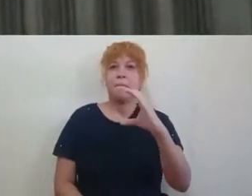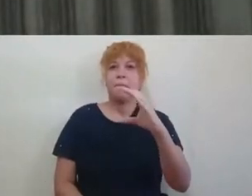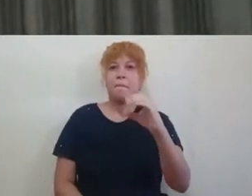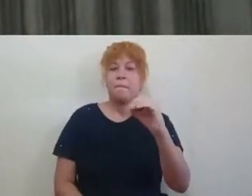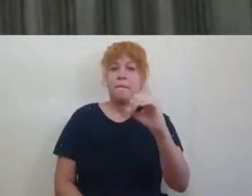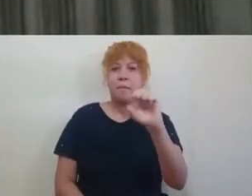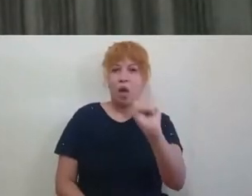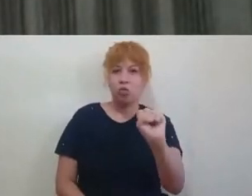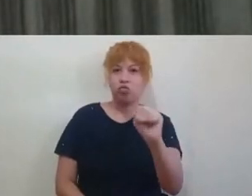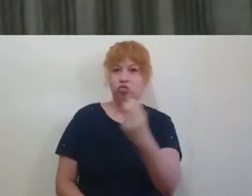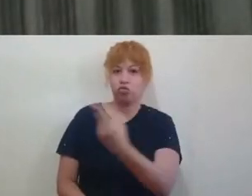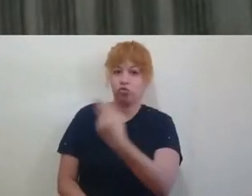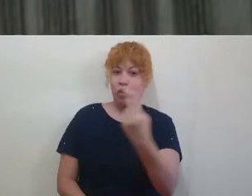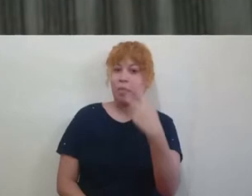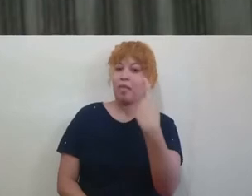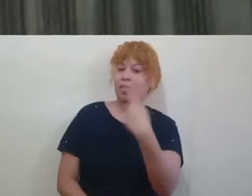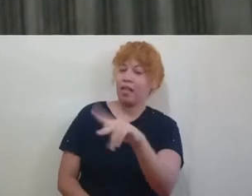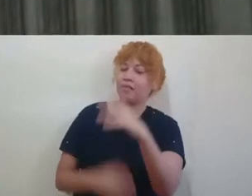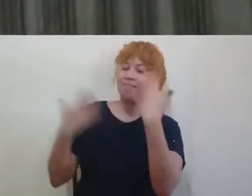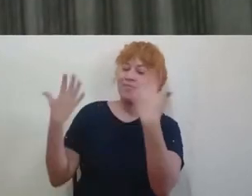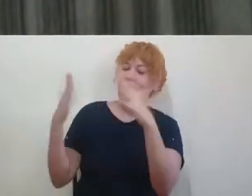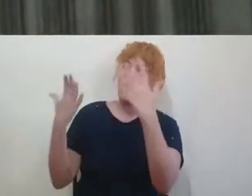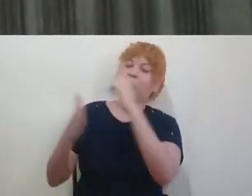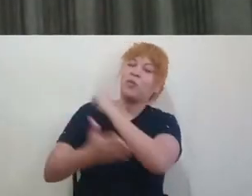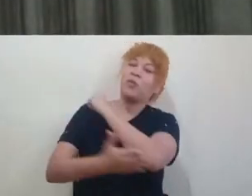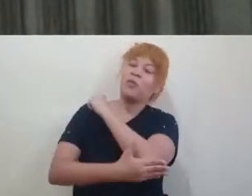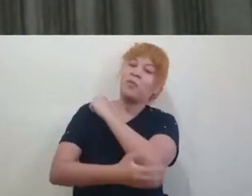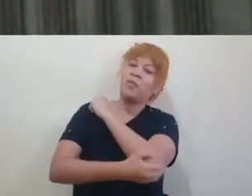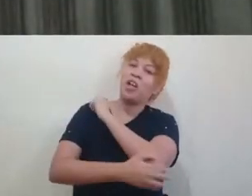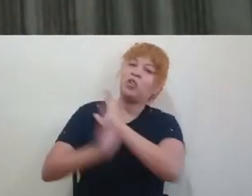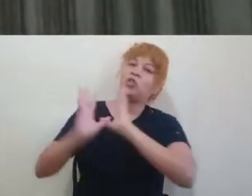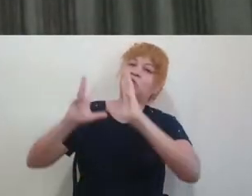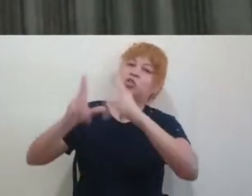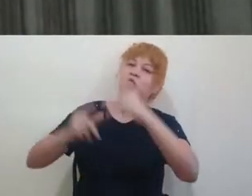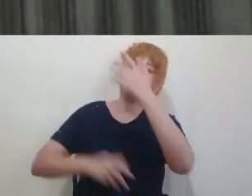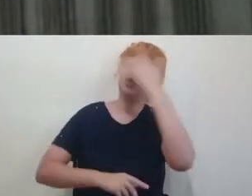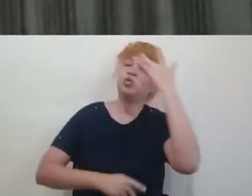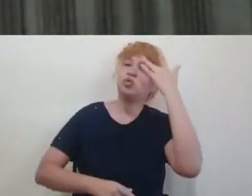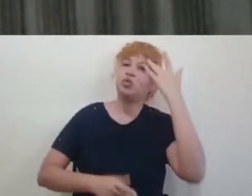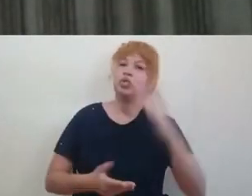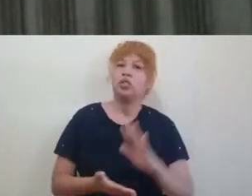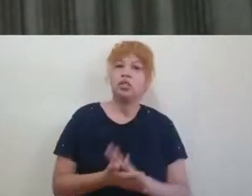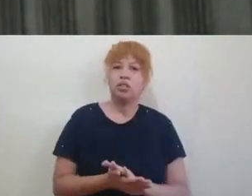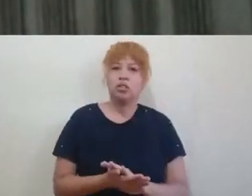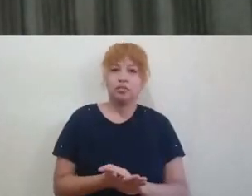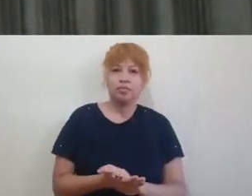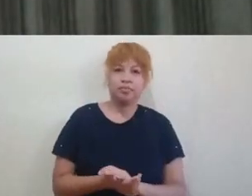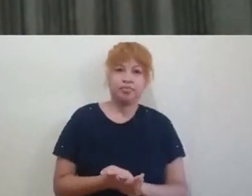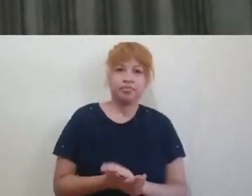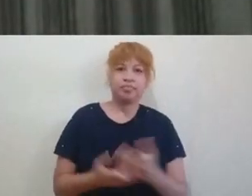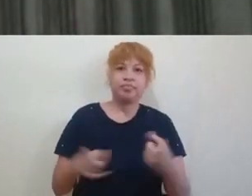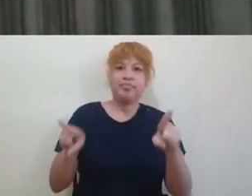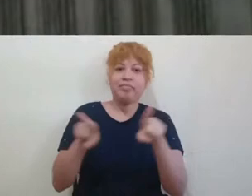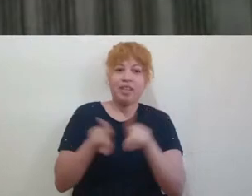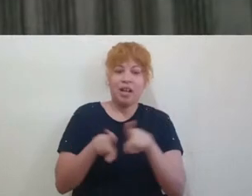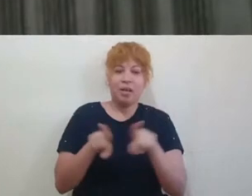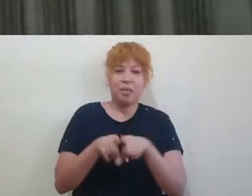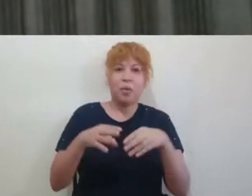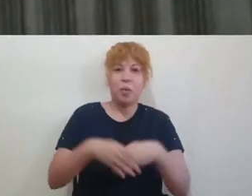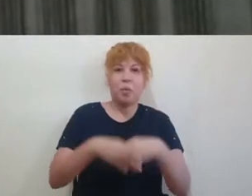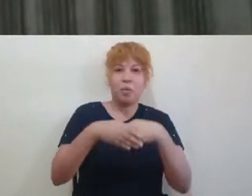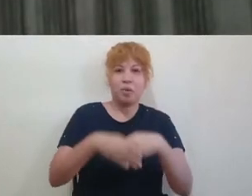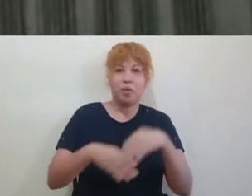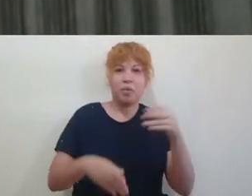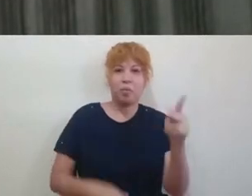queridíssimo professor Vinícius Dantas, que neste momento está sendo homenageado nesta solenidade pelos formandos do curso